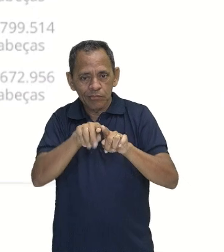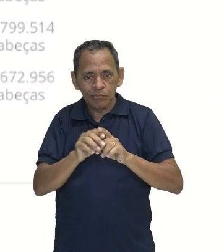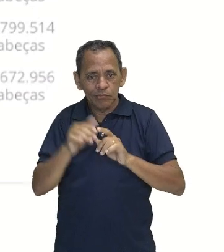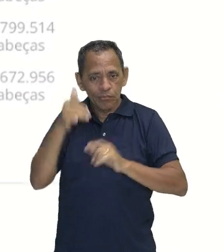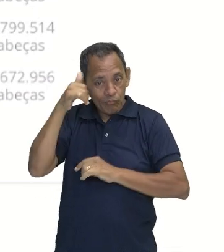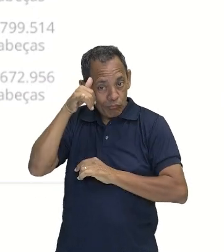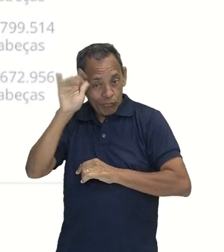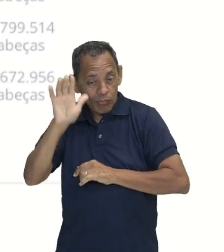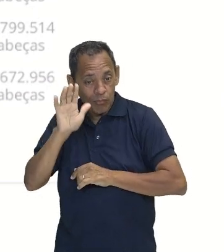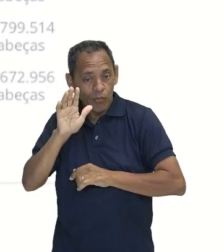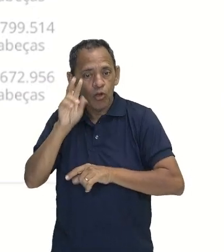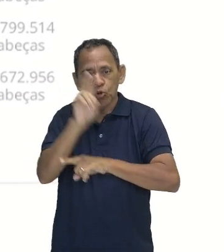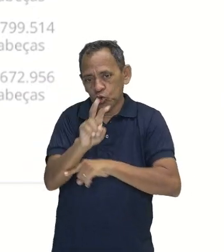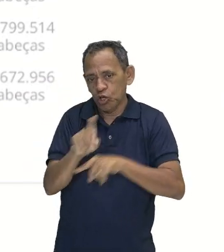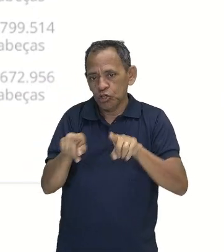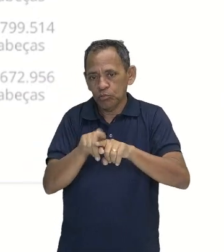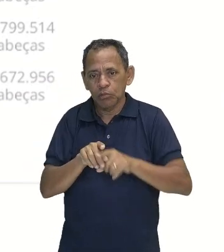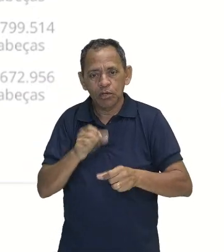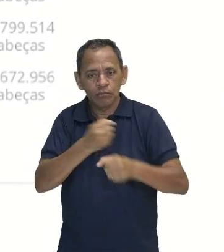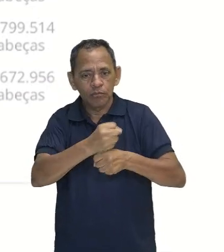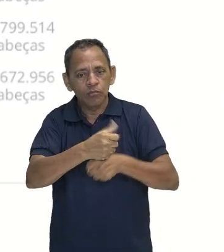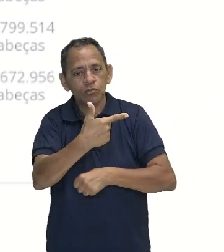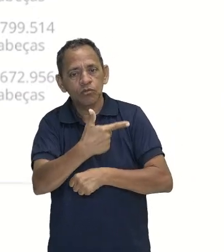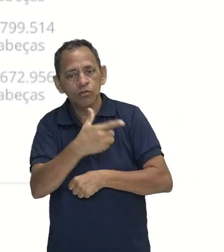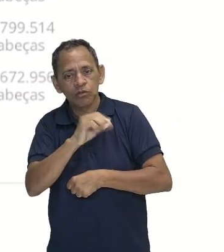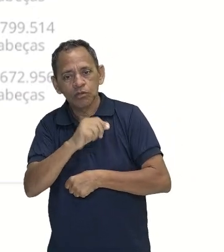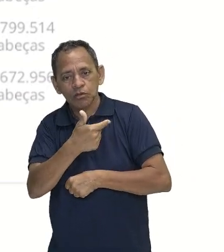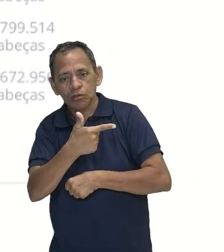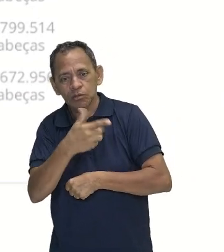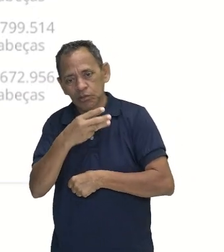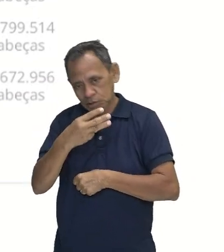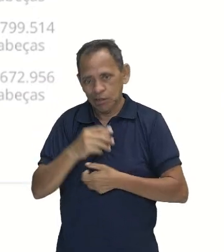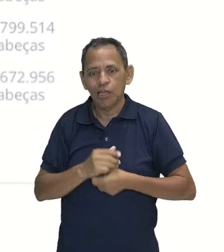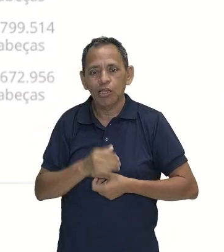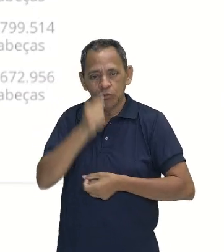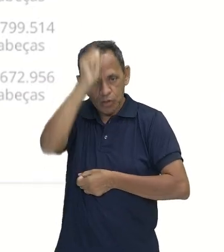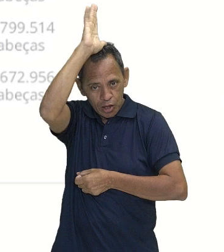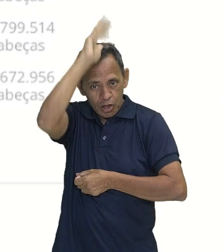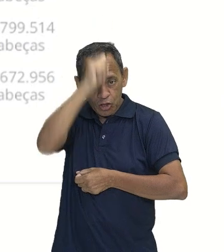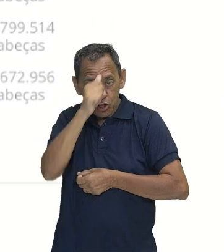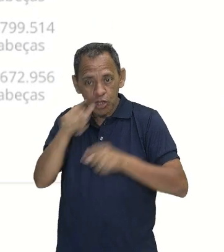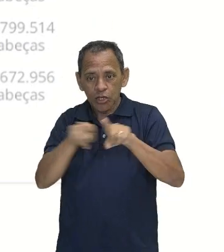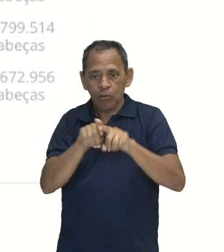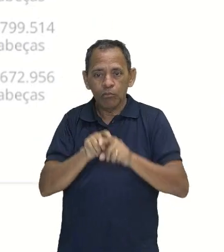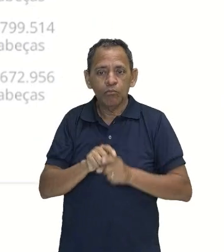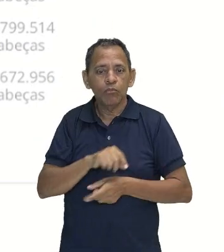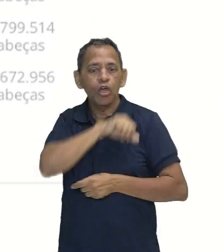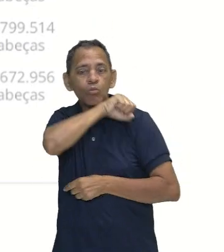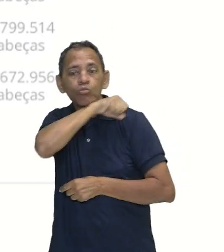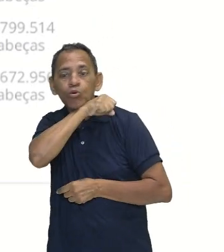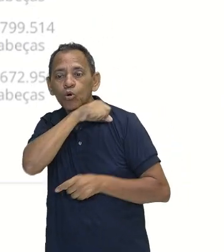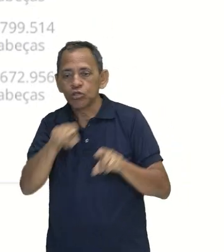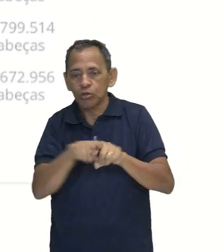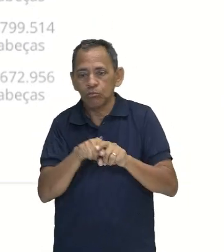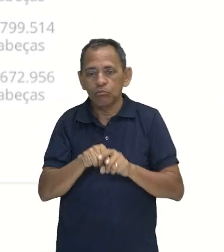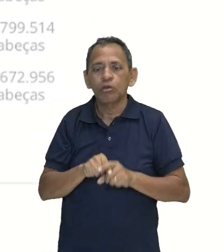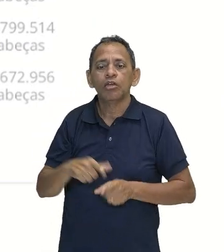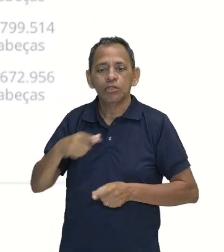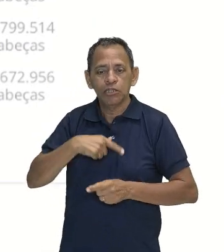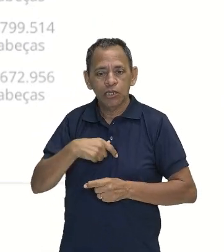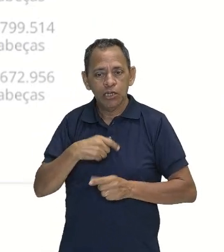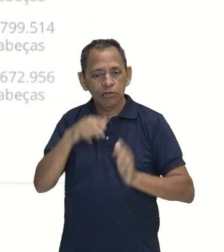ano de 2023, né, os galináceos, bovinos, suínos, ocupando aí as